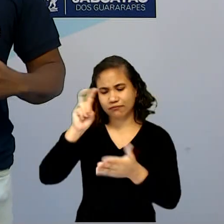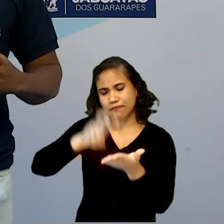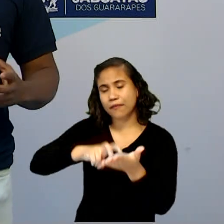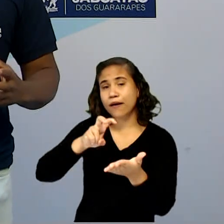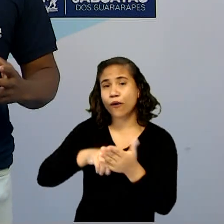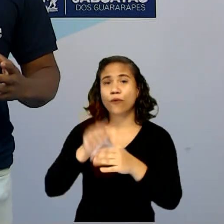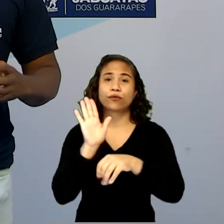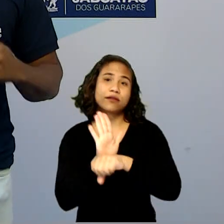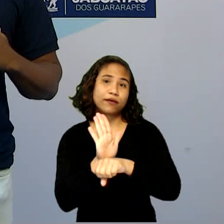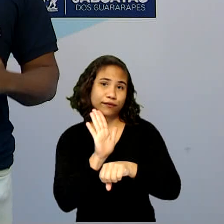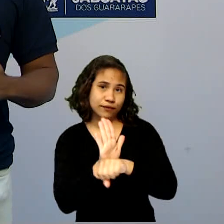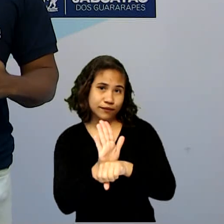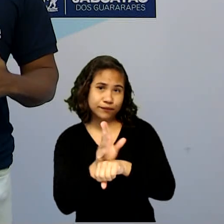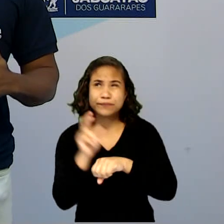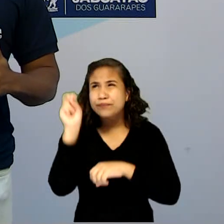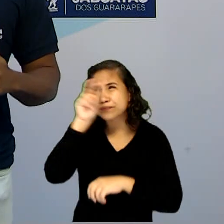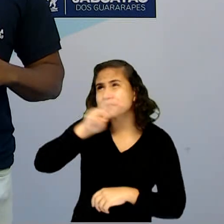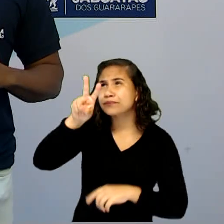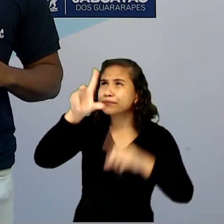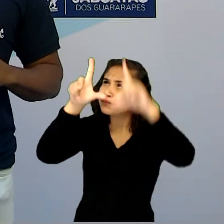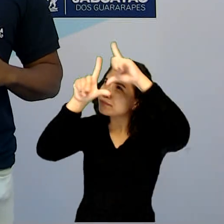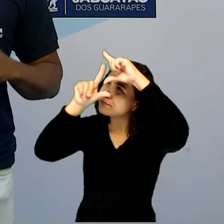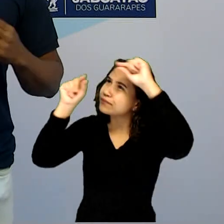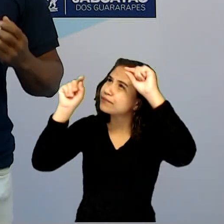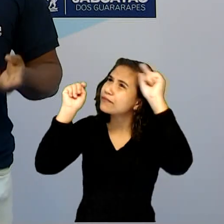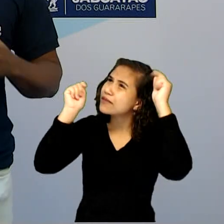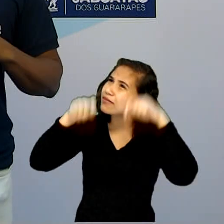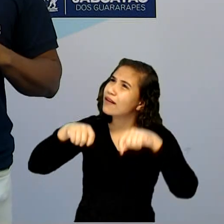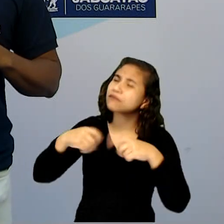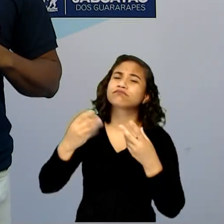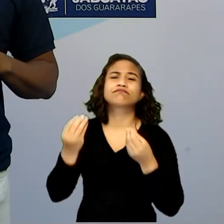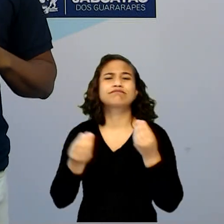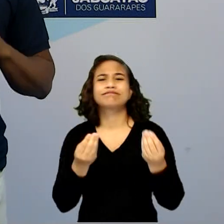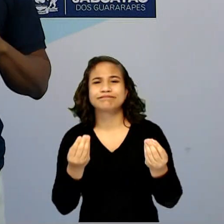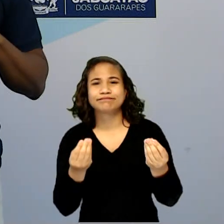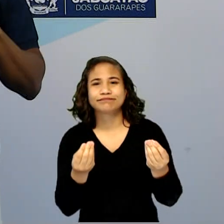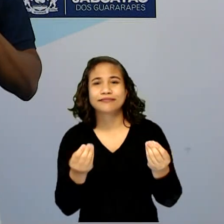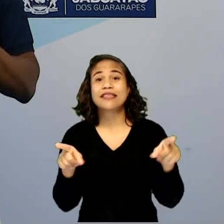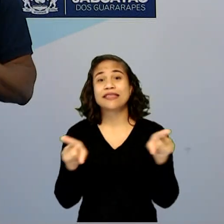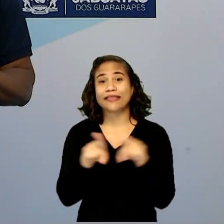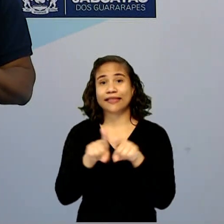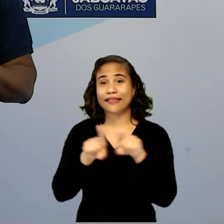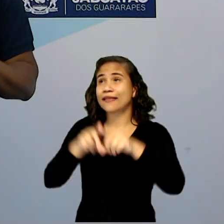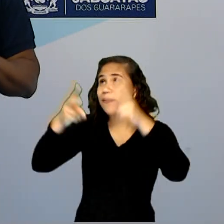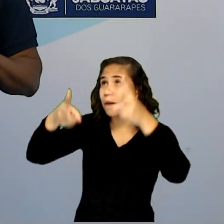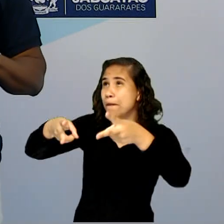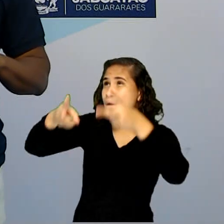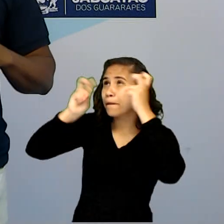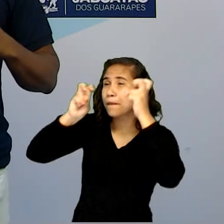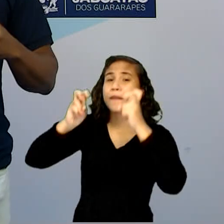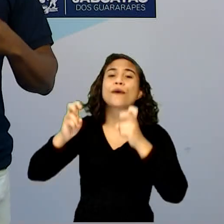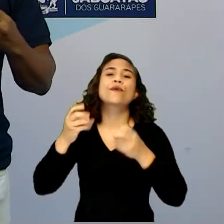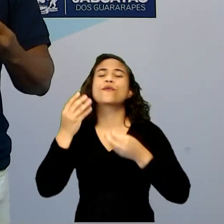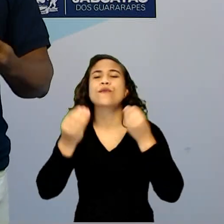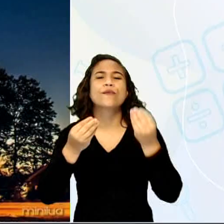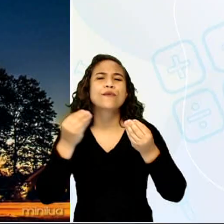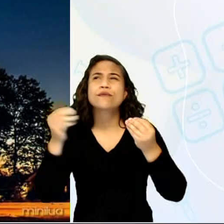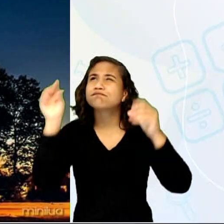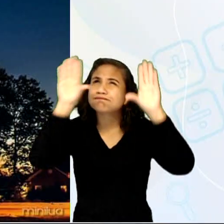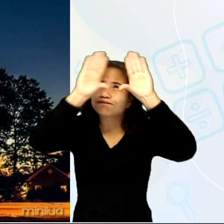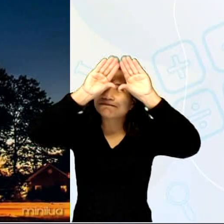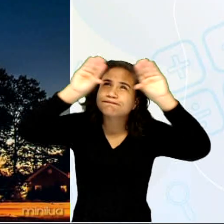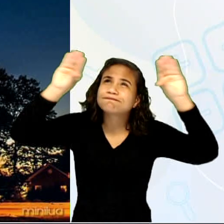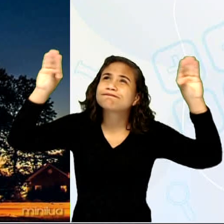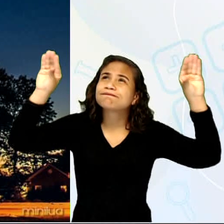ou da tarde, ok? Também podemos observar, quando olhamos para o